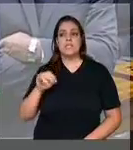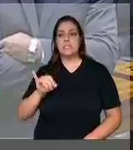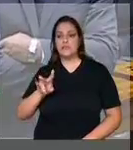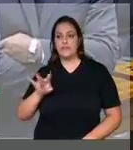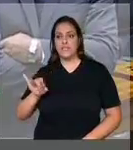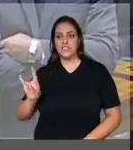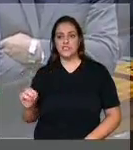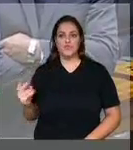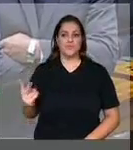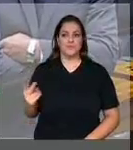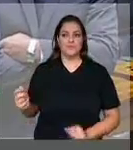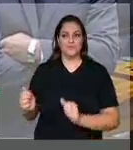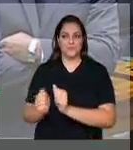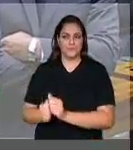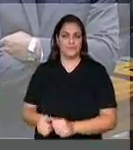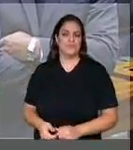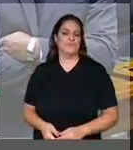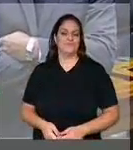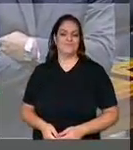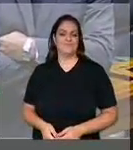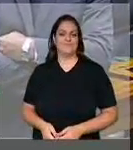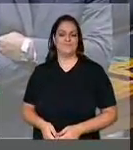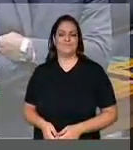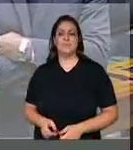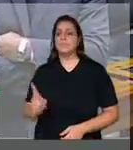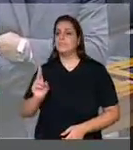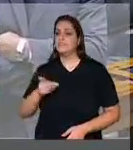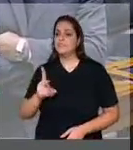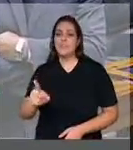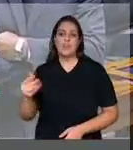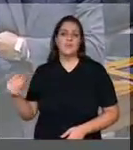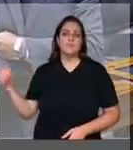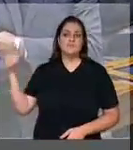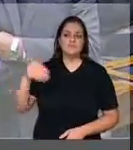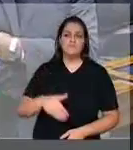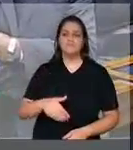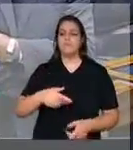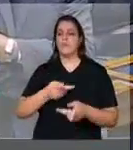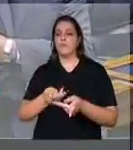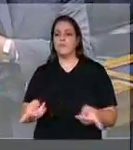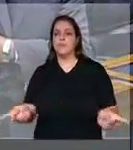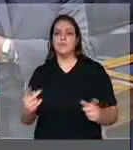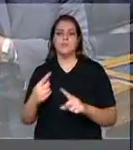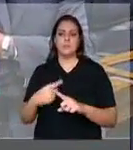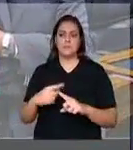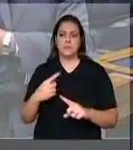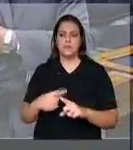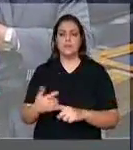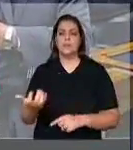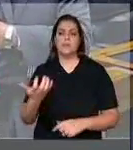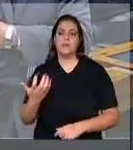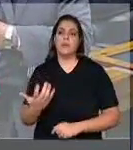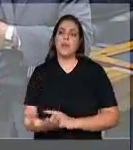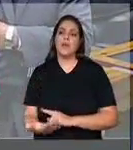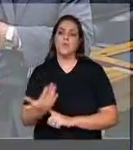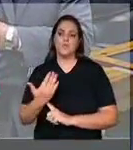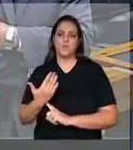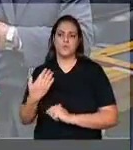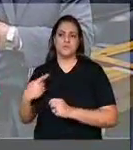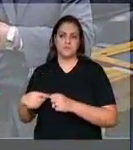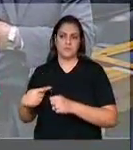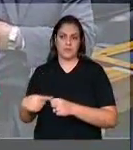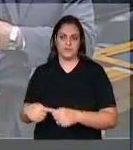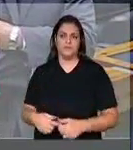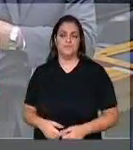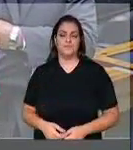Marosca. E é lógico que todos eles vêm aqui, os prefeitos, em busca de recursos para levar para a infraestrutura do seu município. Mas